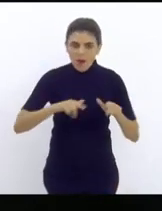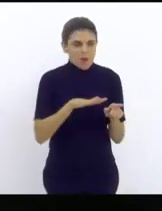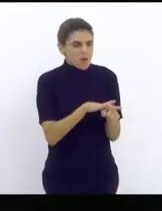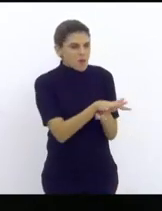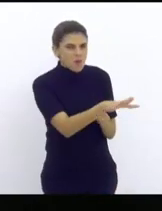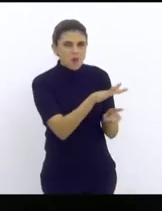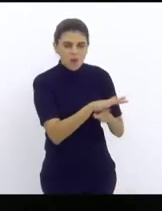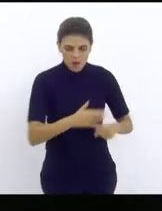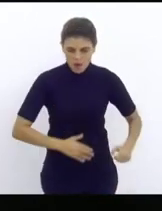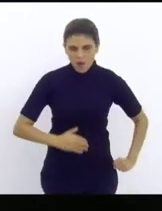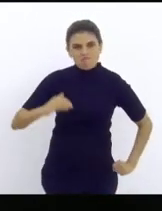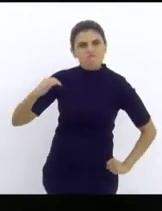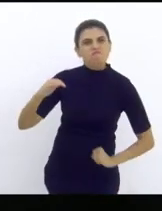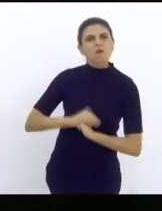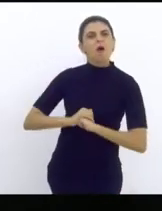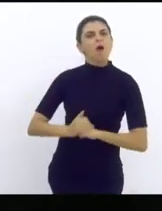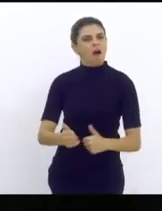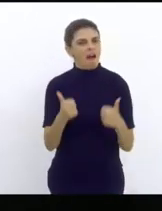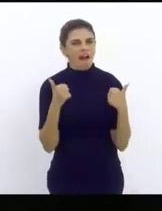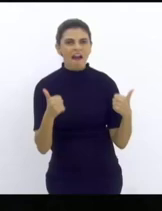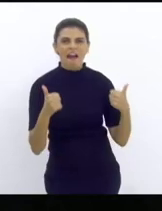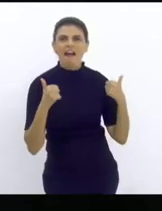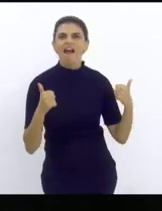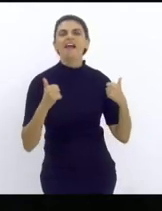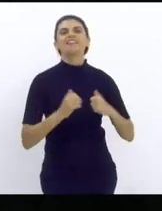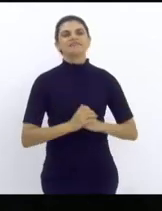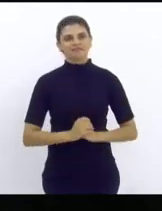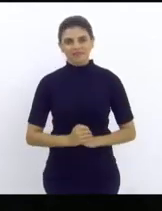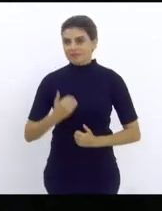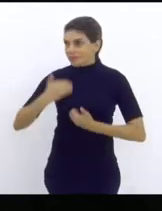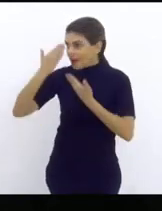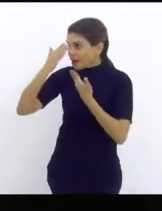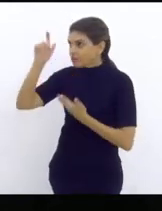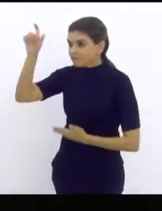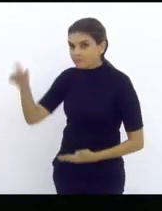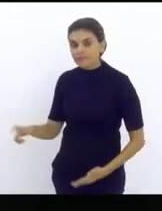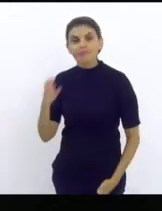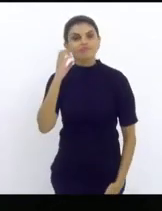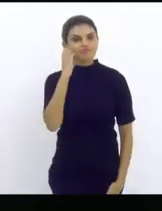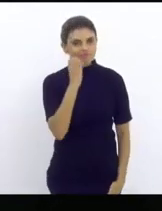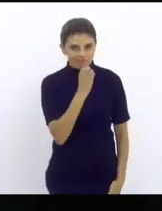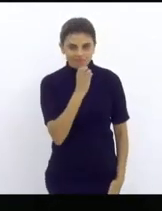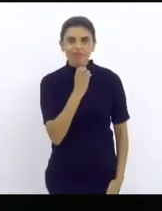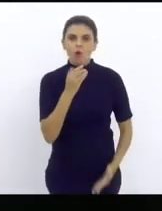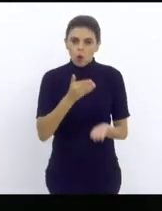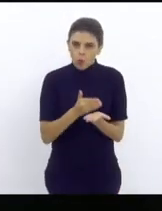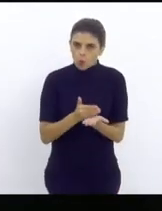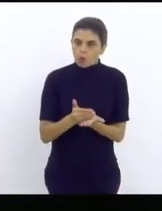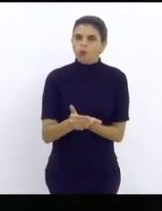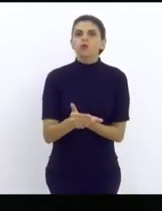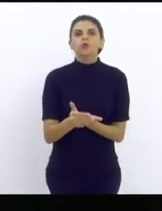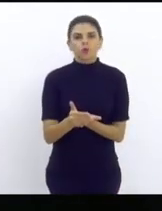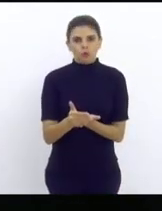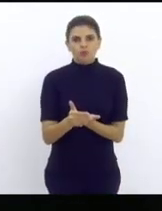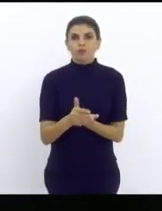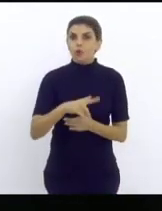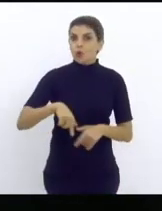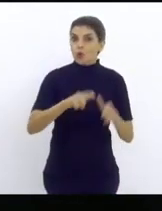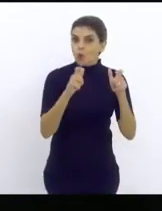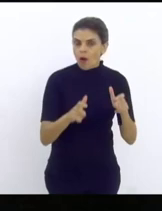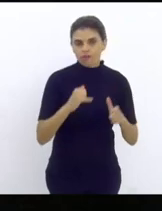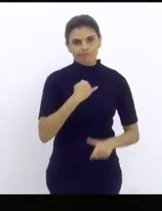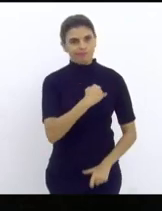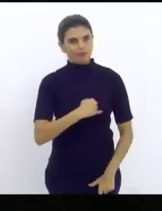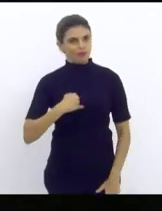trabalhar com a barriga forrada então eu quero agradecer ao Governador Cláudio Castro começar pela cidade de São João de